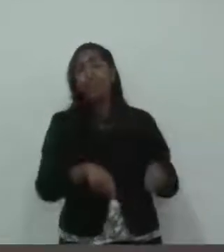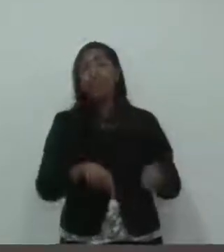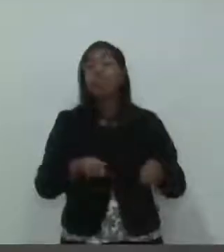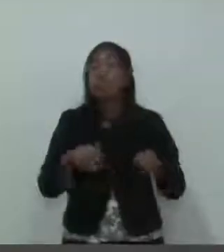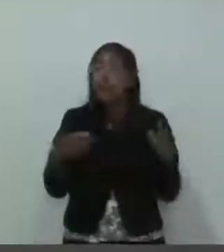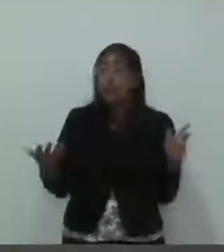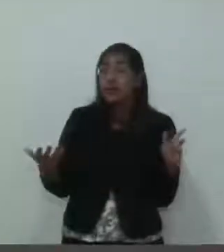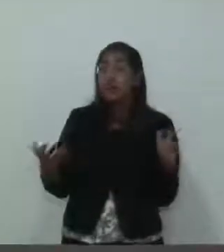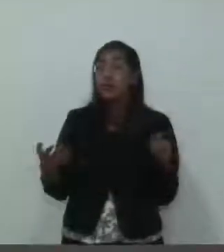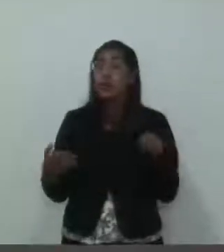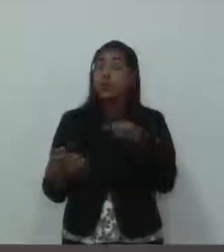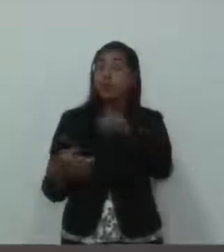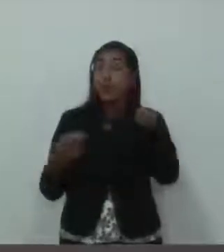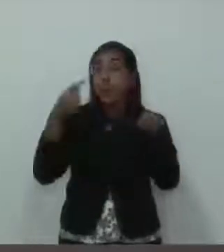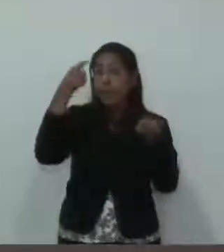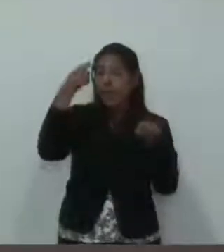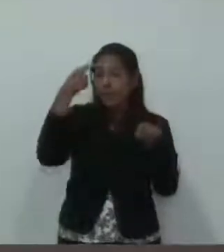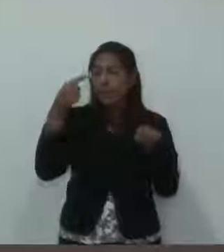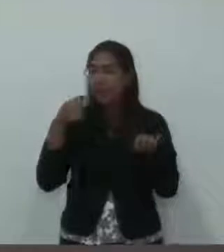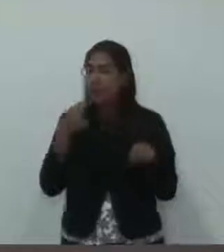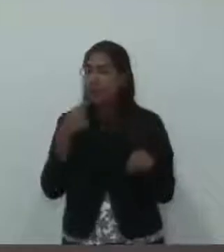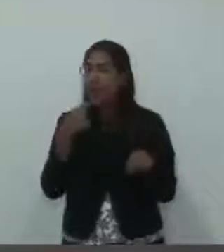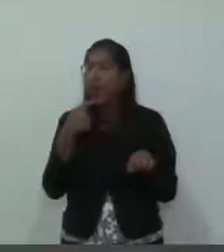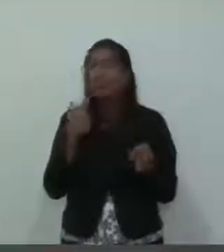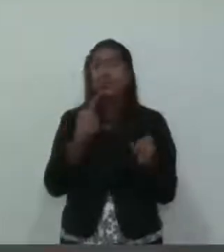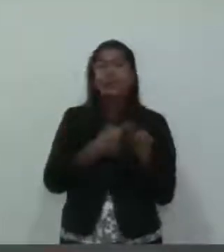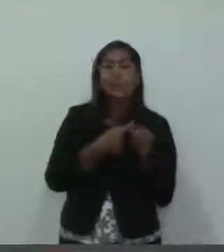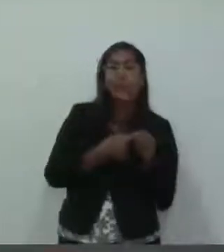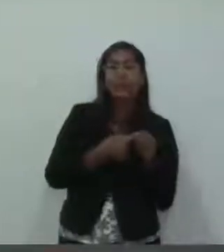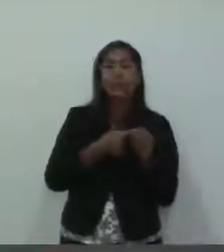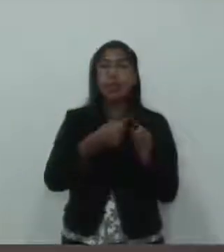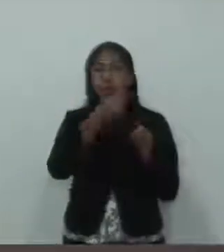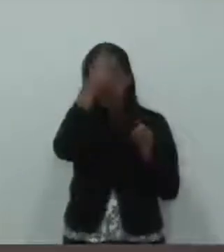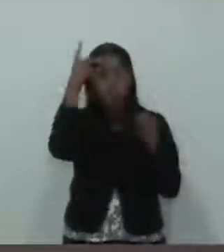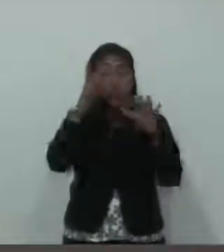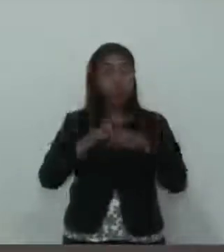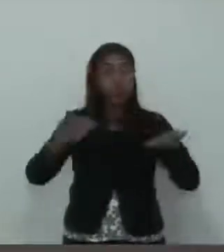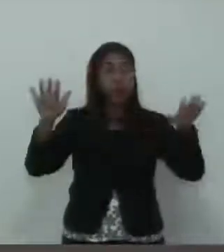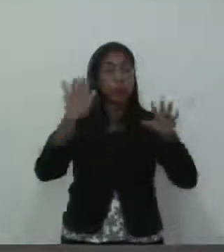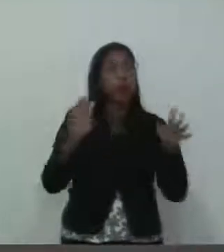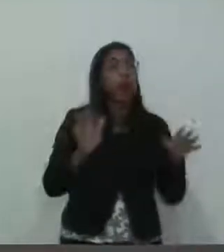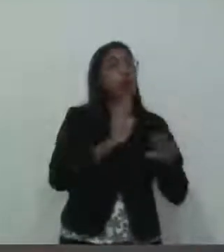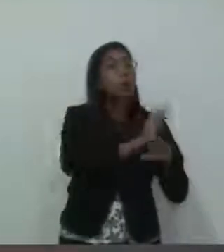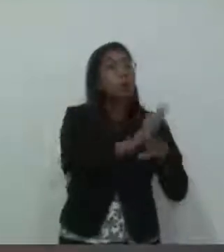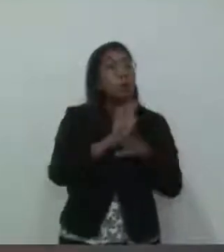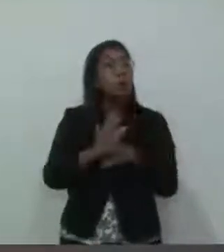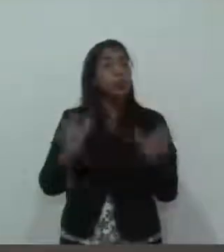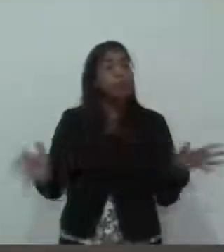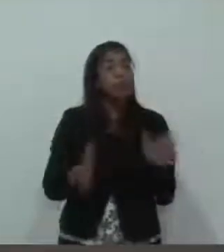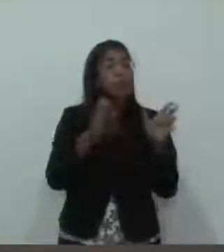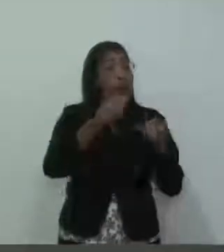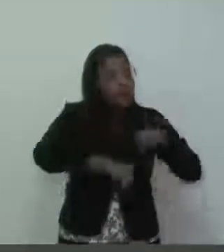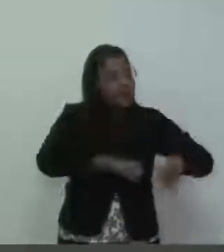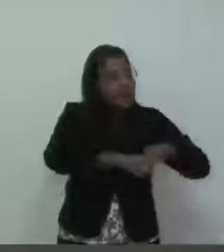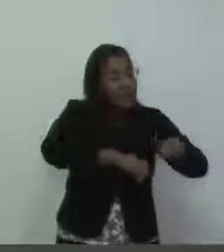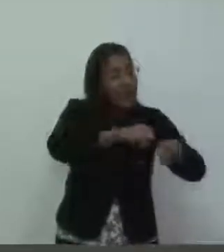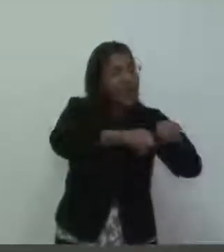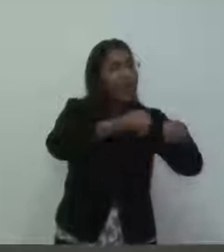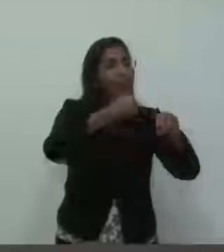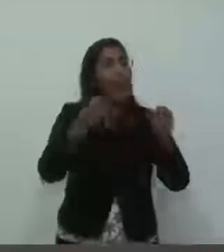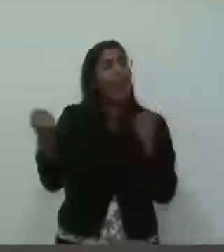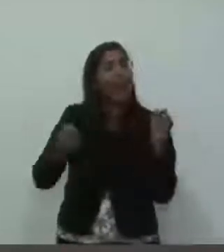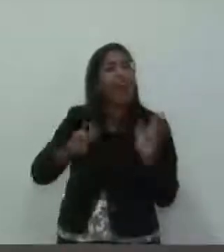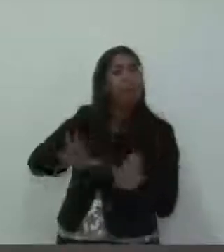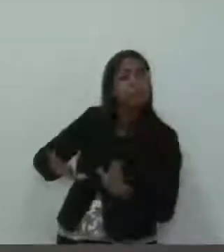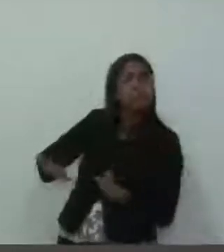não usar o motor ou não usar o motorizado? Se a gente não incentivar o uso da bicicleta, o uso consciente, se não